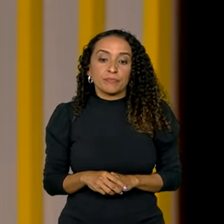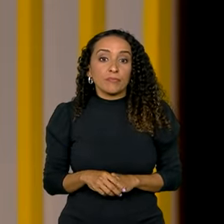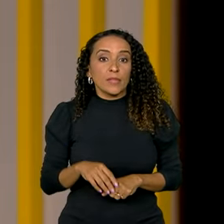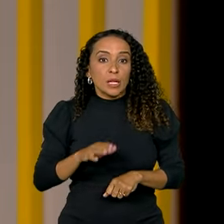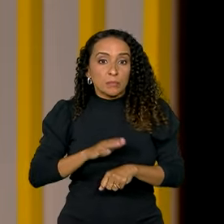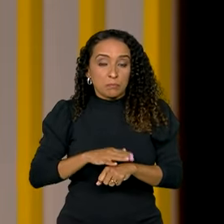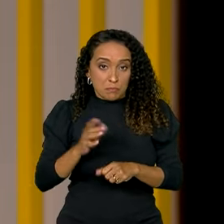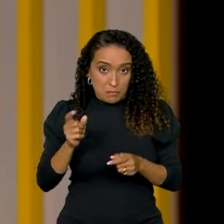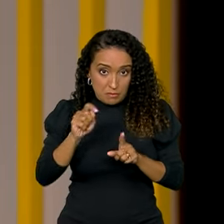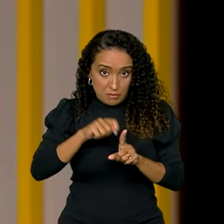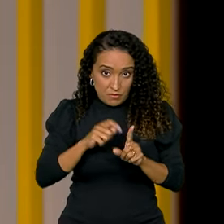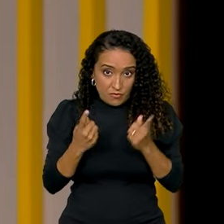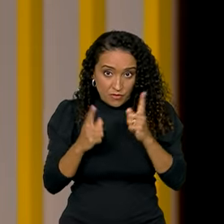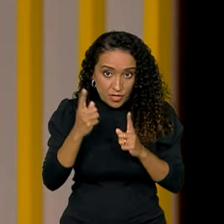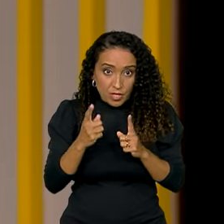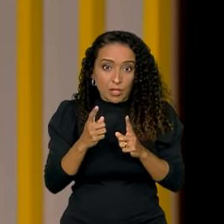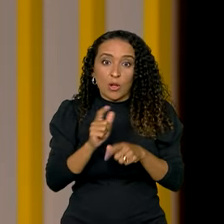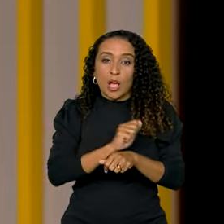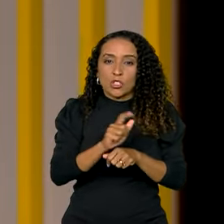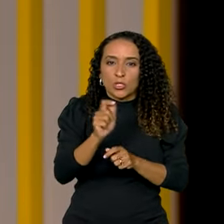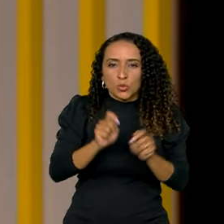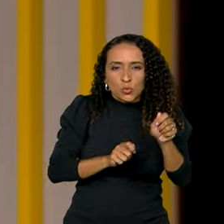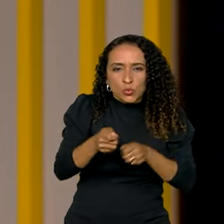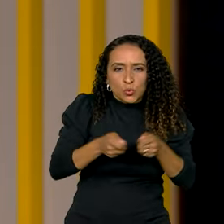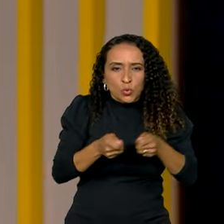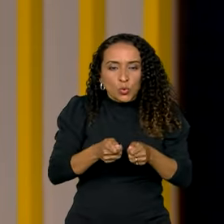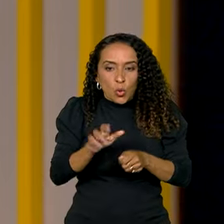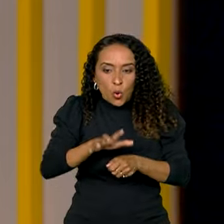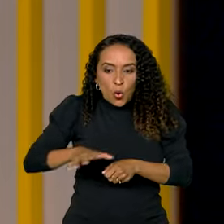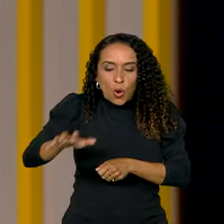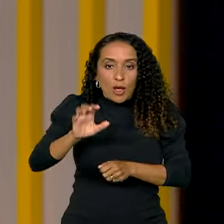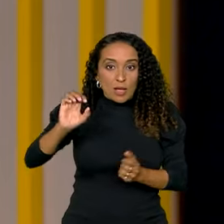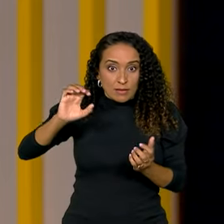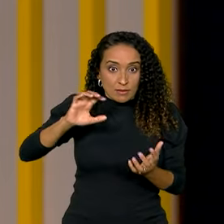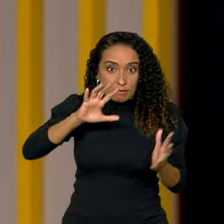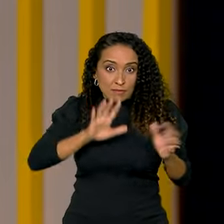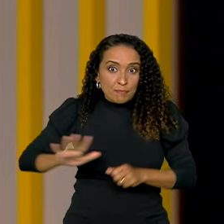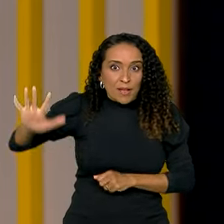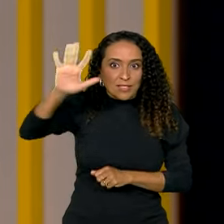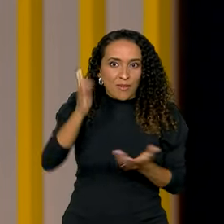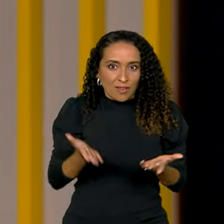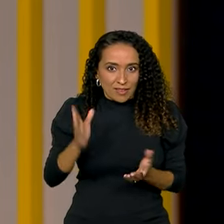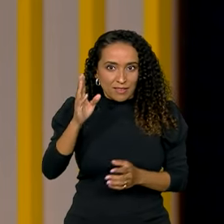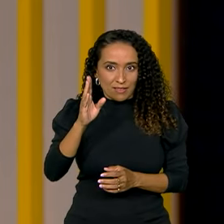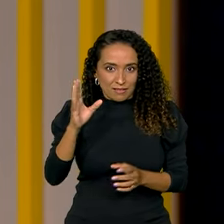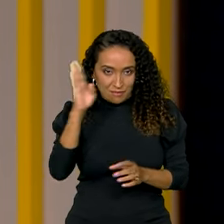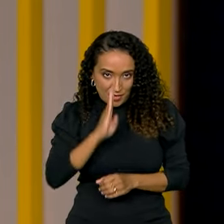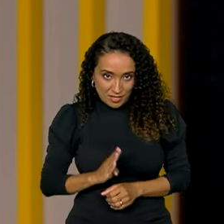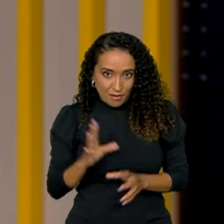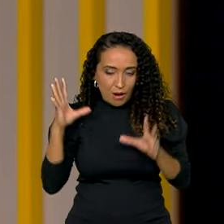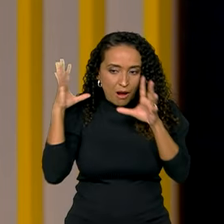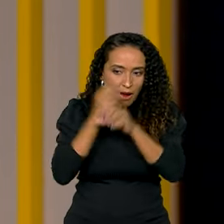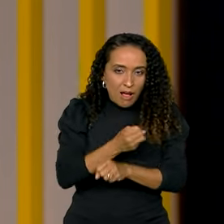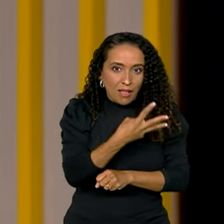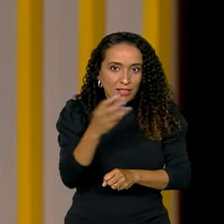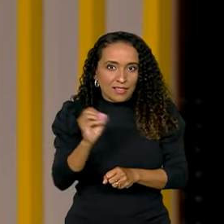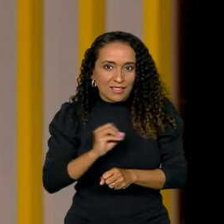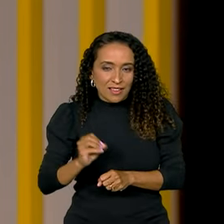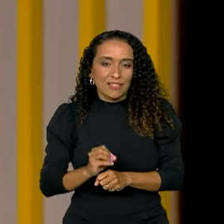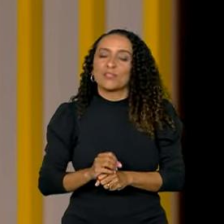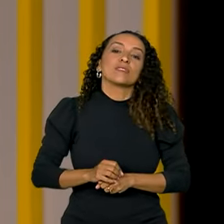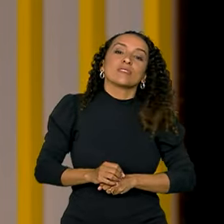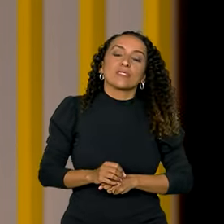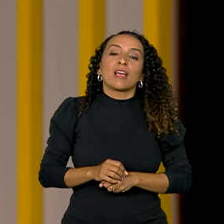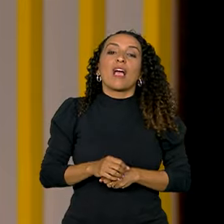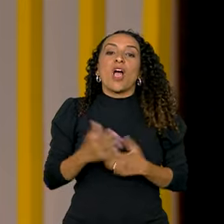Neste mês de fevereiro, a agência que regula o setor espacial aqui no Brasil completa 30 anos. E para falar sobre esse assunto,